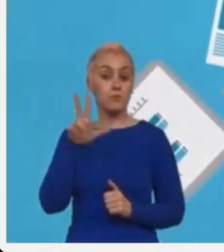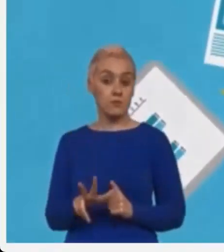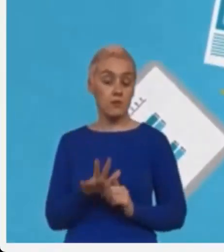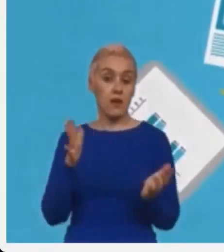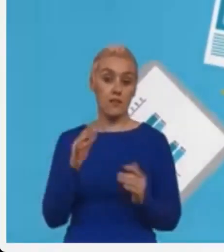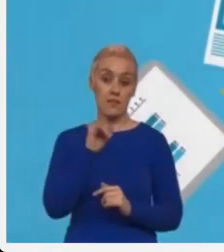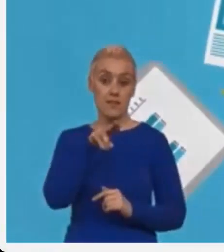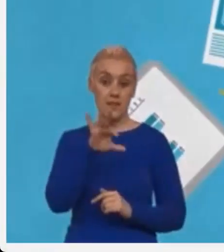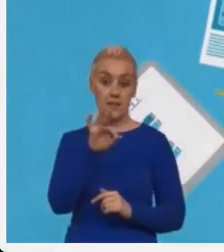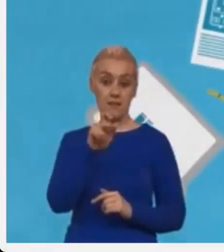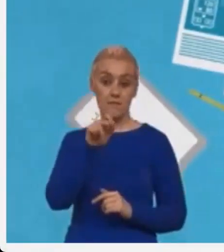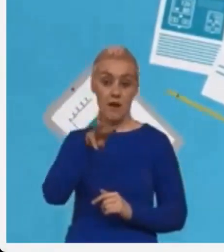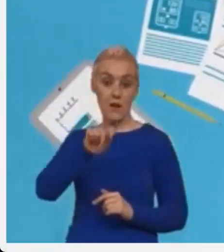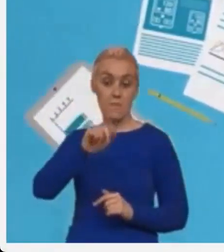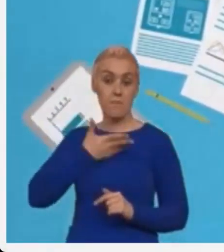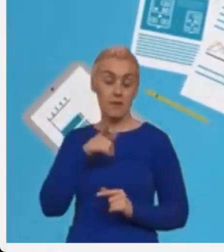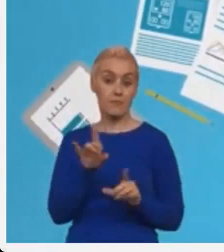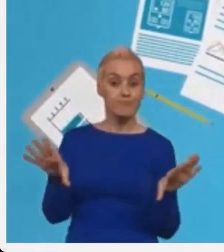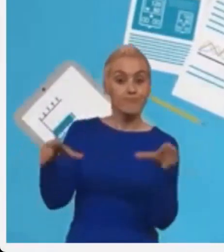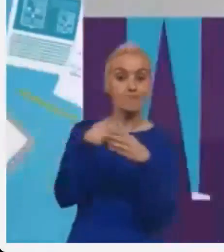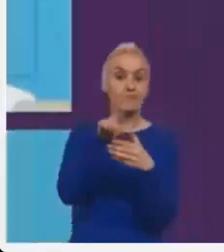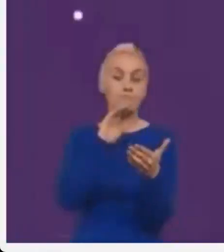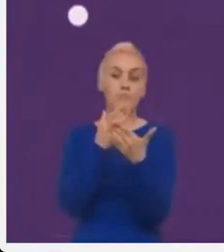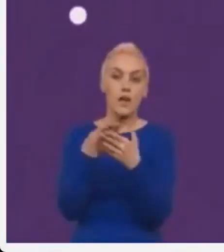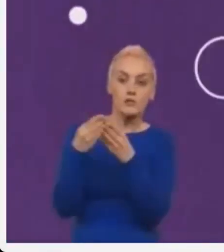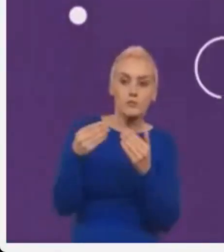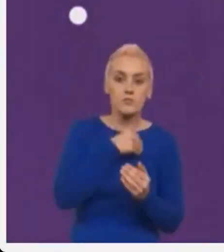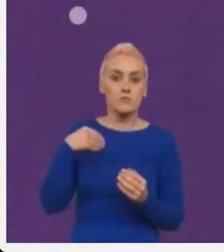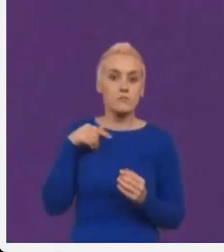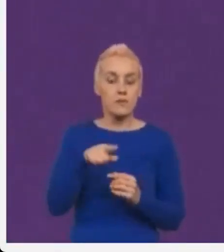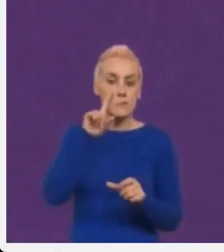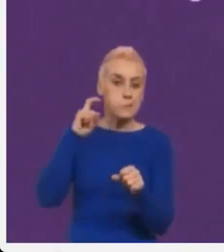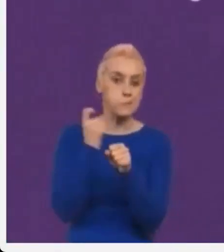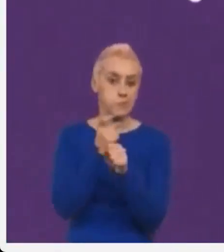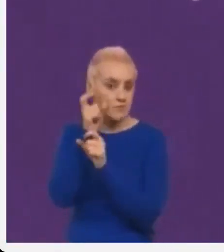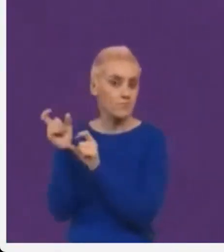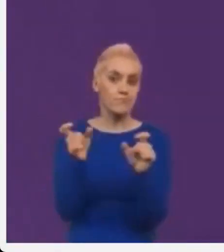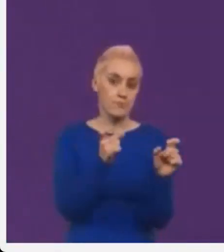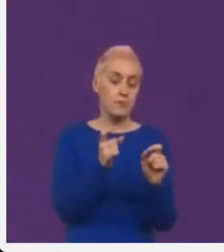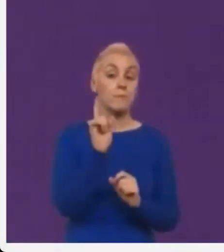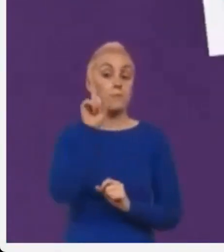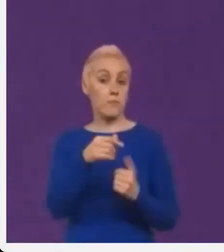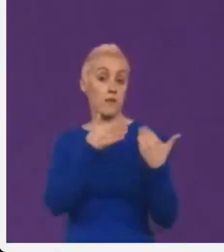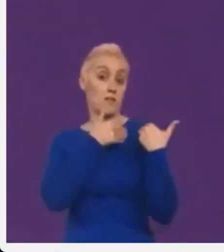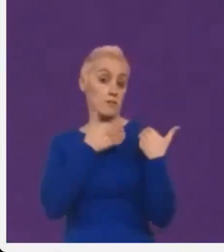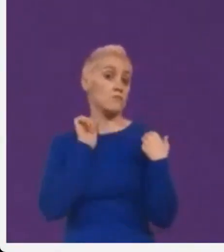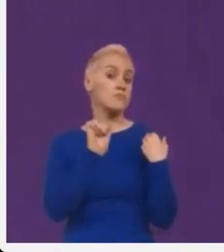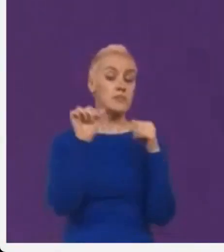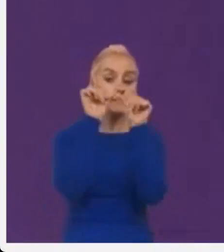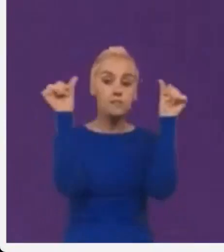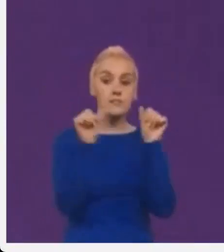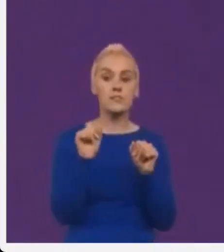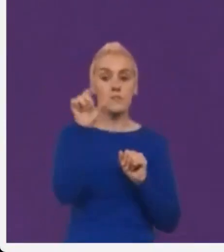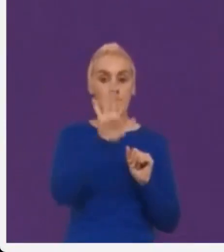Infarmed é a autoridade para os dispositivos médicos, competindo-lhe a sua fiscalização. É também responsável pelo Sistema Nacional